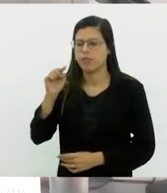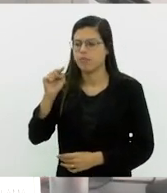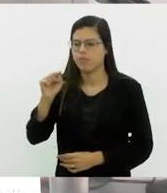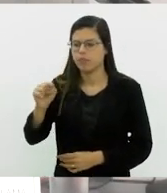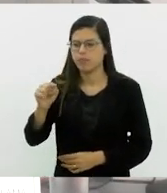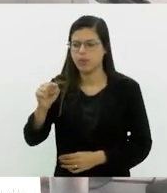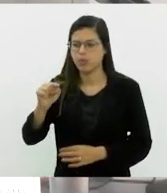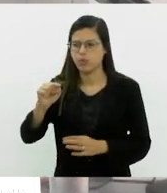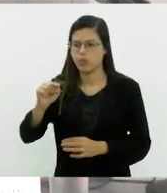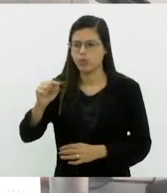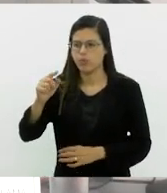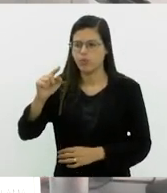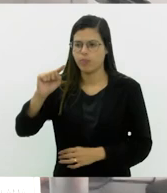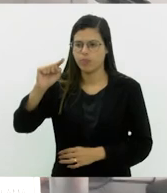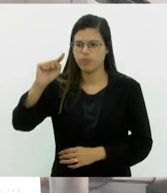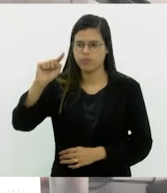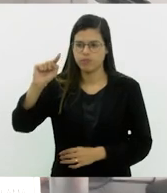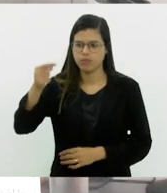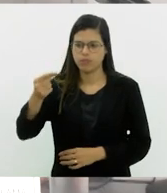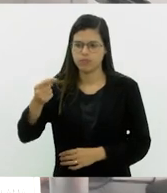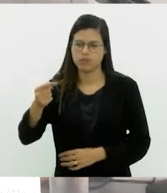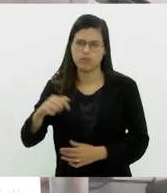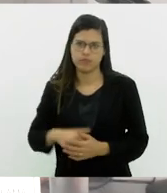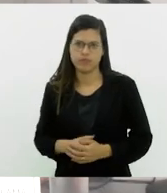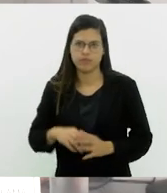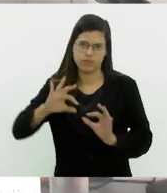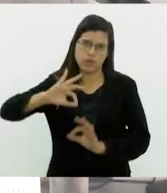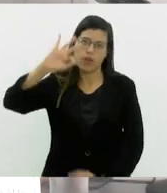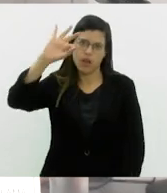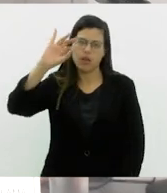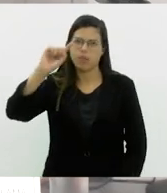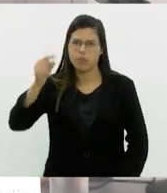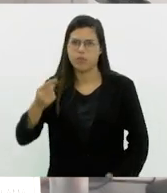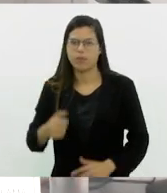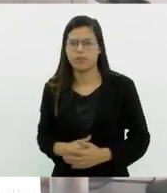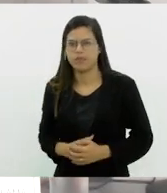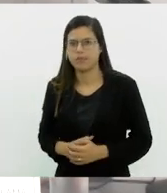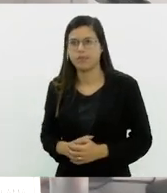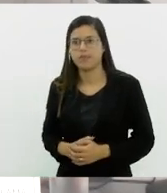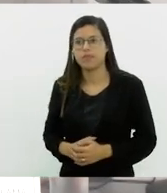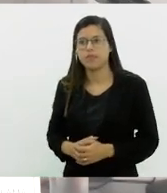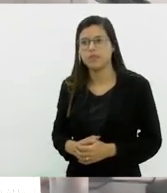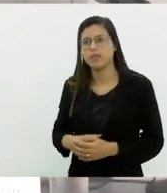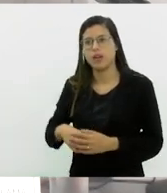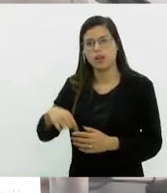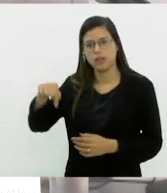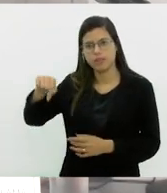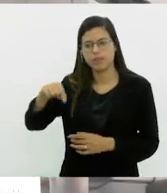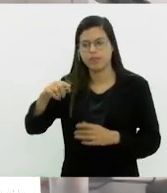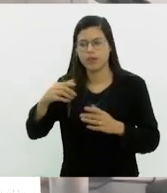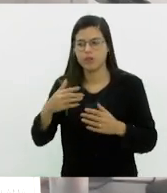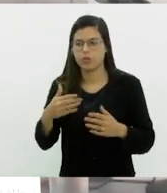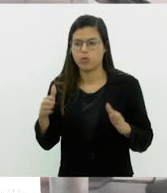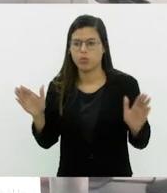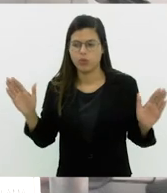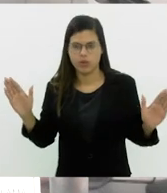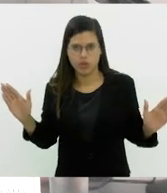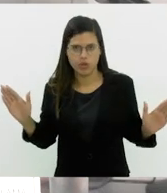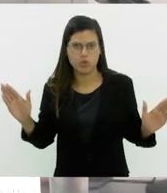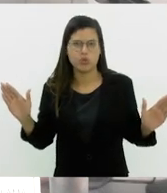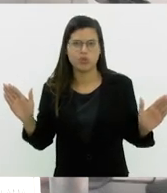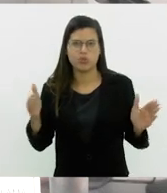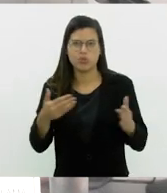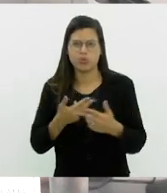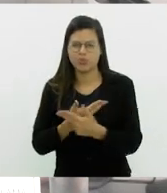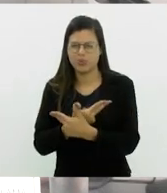1.000 pés. Terceiro ponto, algumas zonas de exclusão. Por exemplo, em volta do Cristo, nós estávamos falando